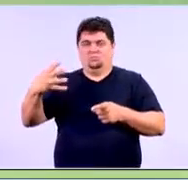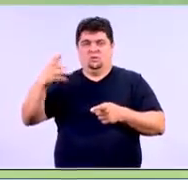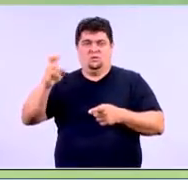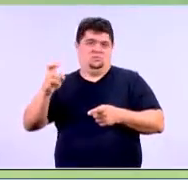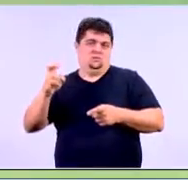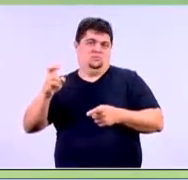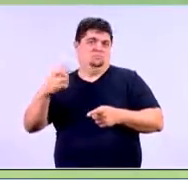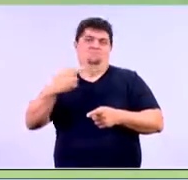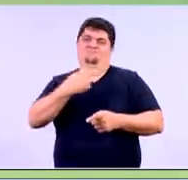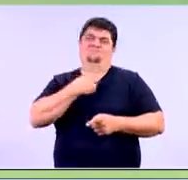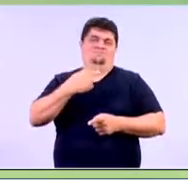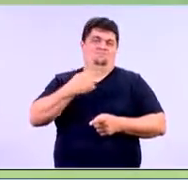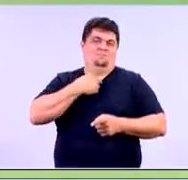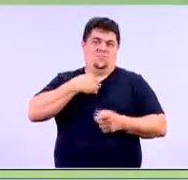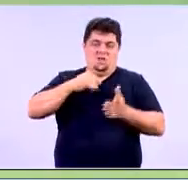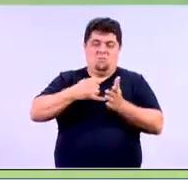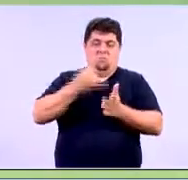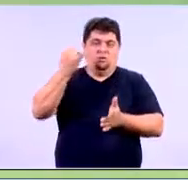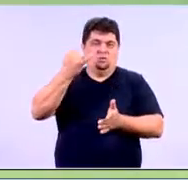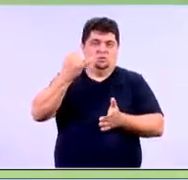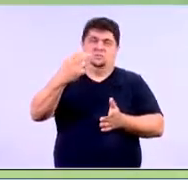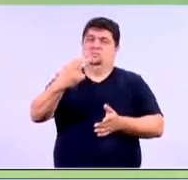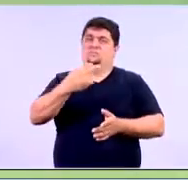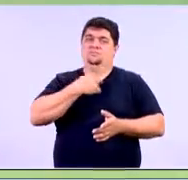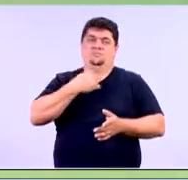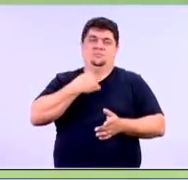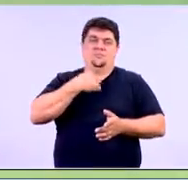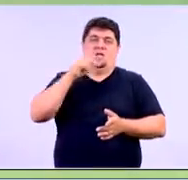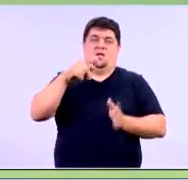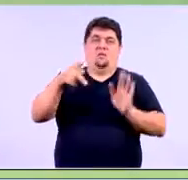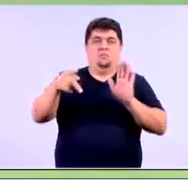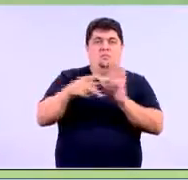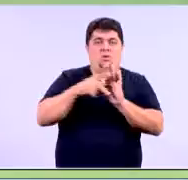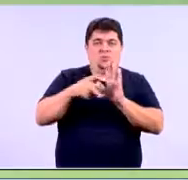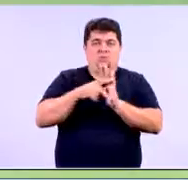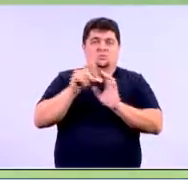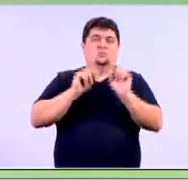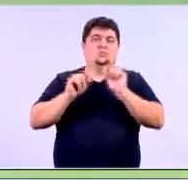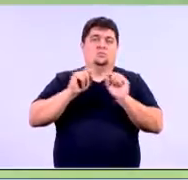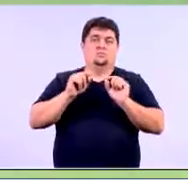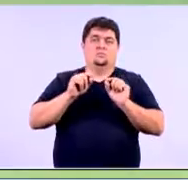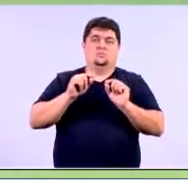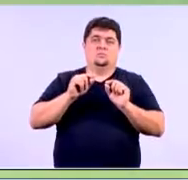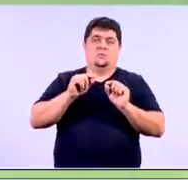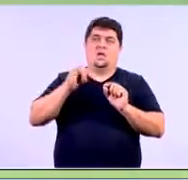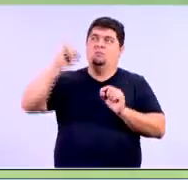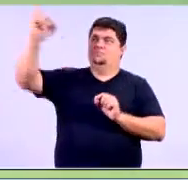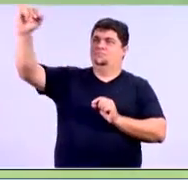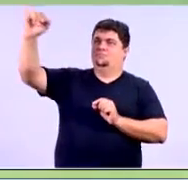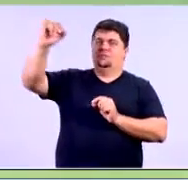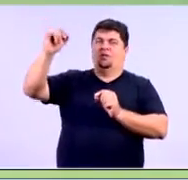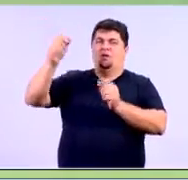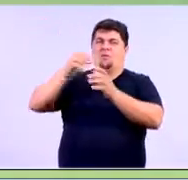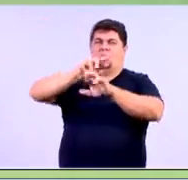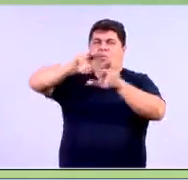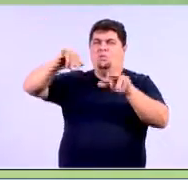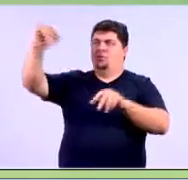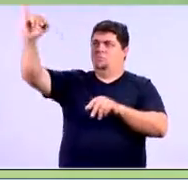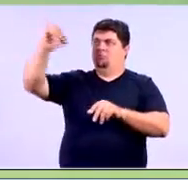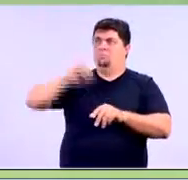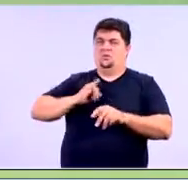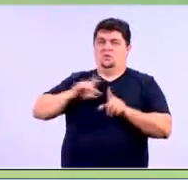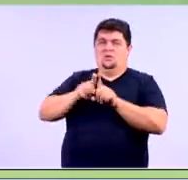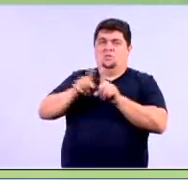5. Esses impostos diz respeito ao imposto de importação, imposto de